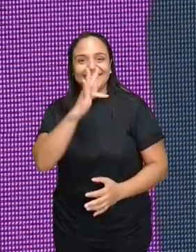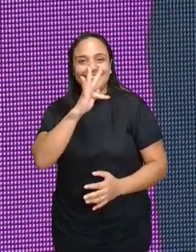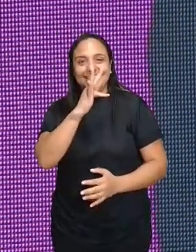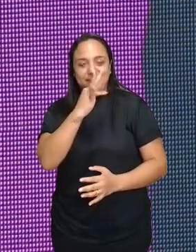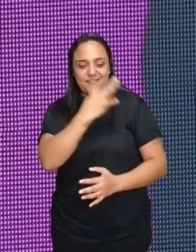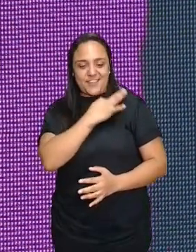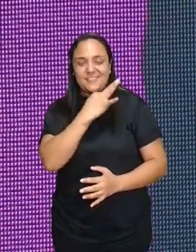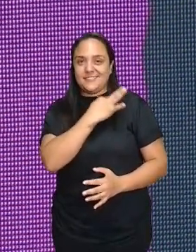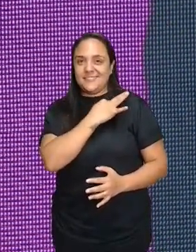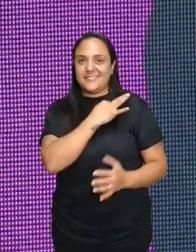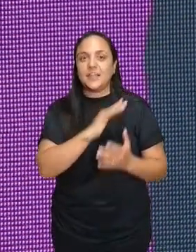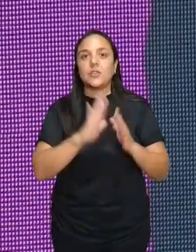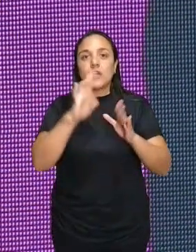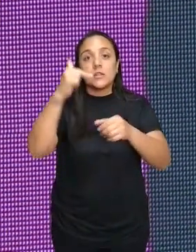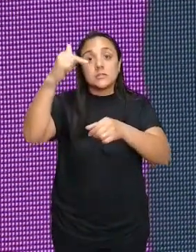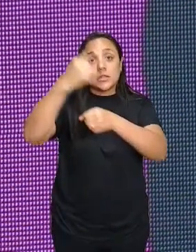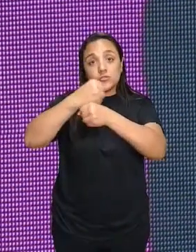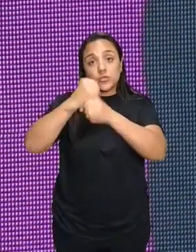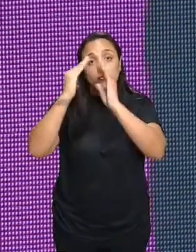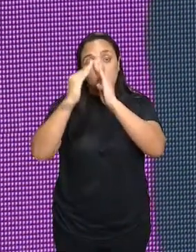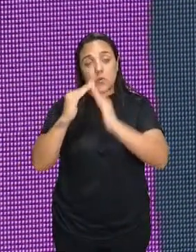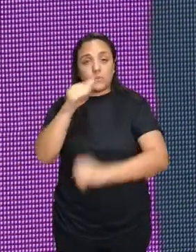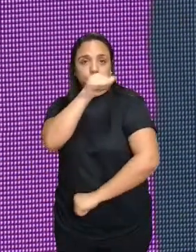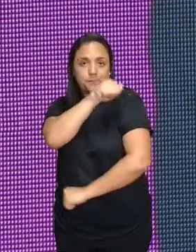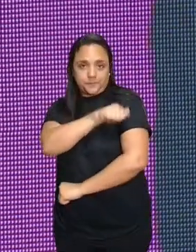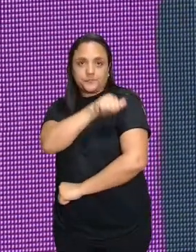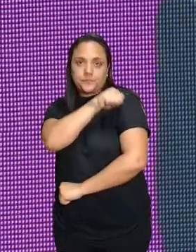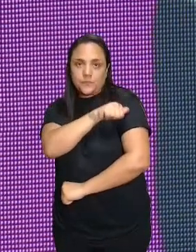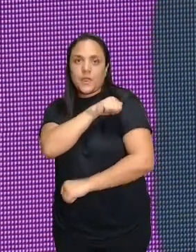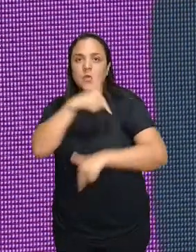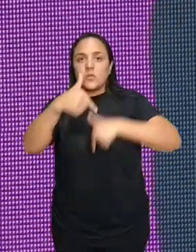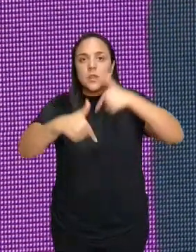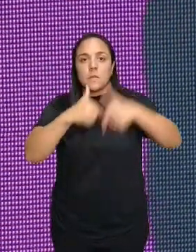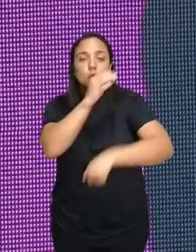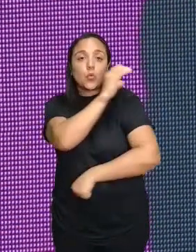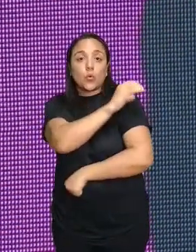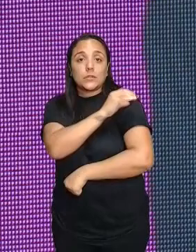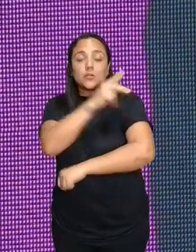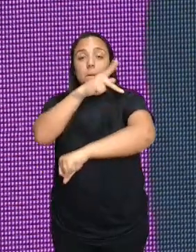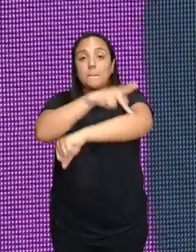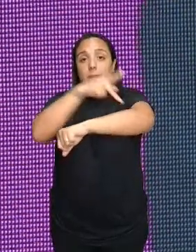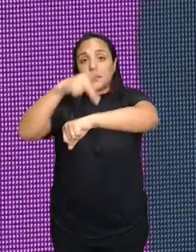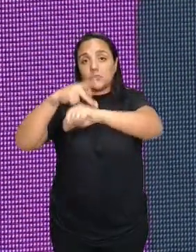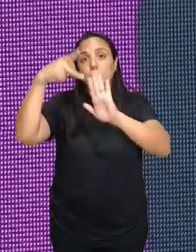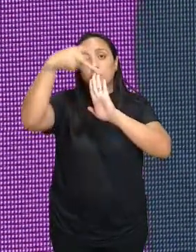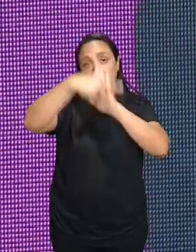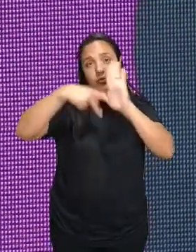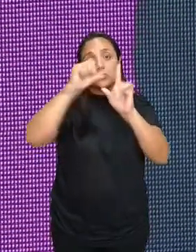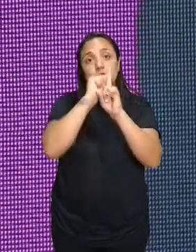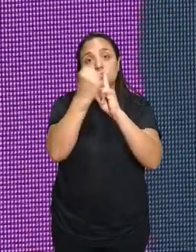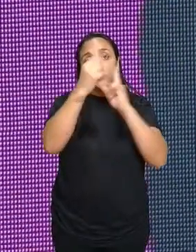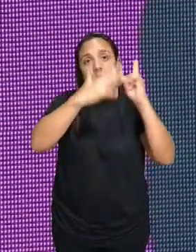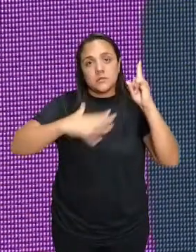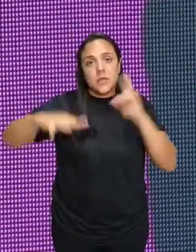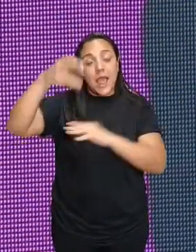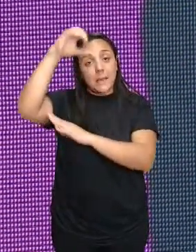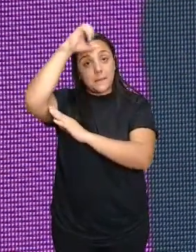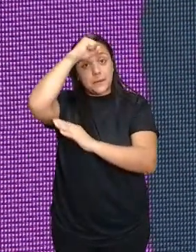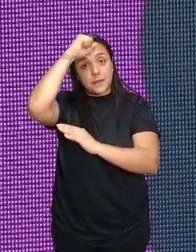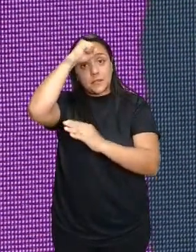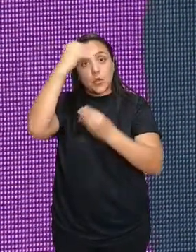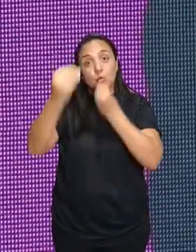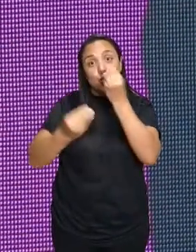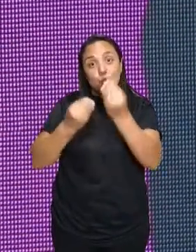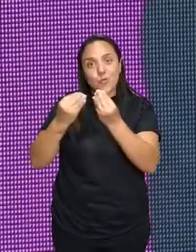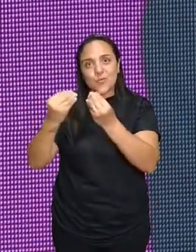há 7 anos eu moro no Rio de Janeiro e eu trabalho como coordenador pedagógico de um projeto social que se chama Aprenda com uma Avó.